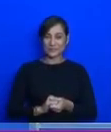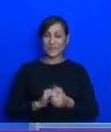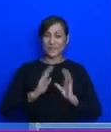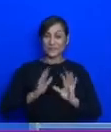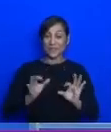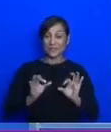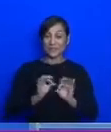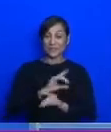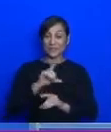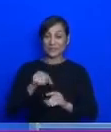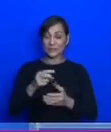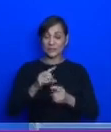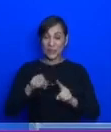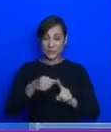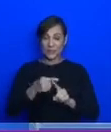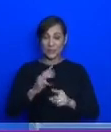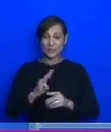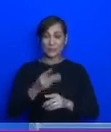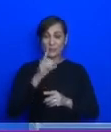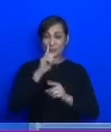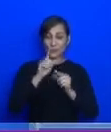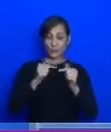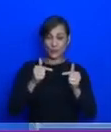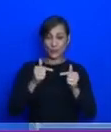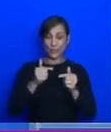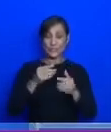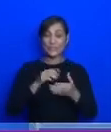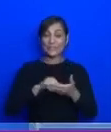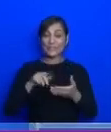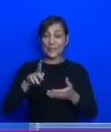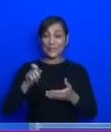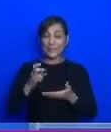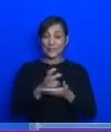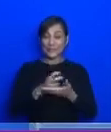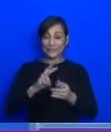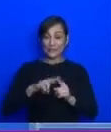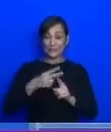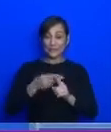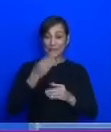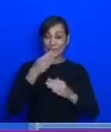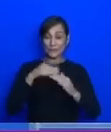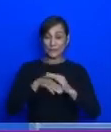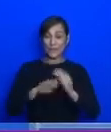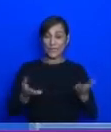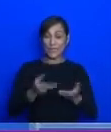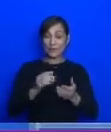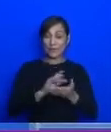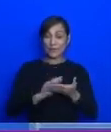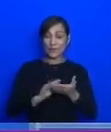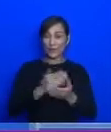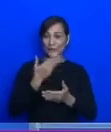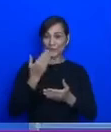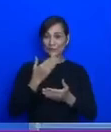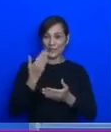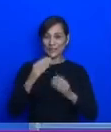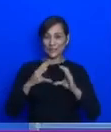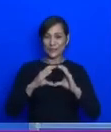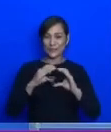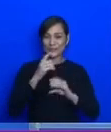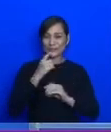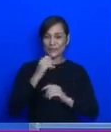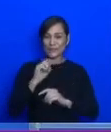Já realizamos os sorteios da Mais Milionária, do Dia de Sorte, da Mega Sena, da Quina, da Dupla Sena, da Time Mania e agora Loto Fácil, bola